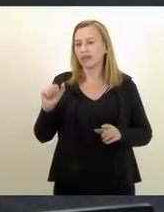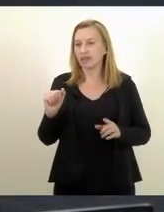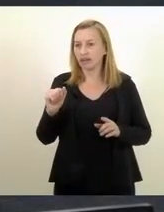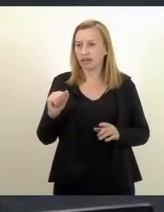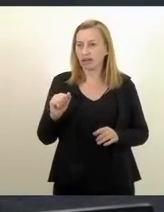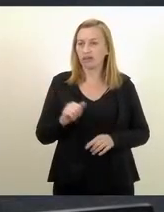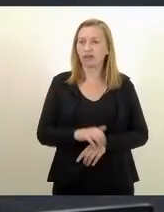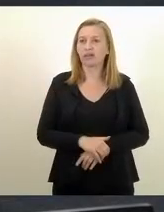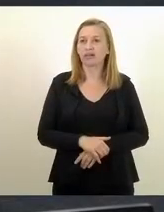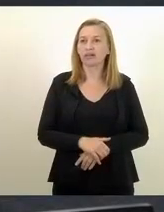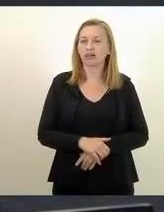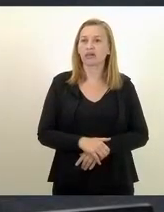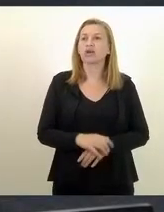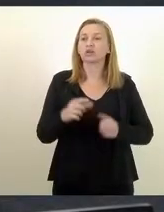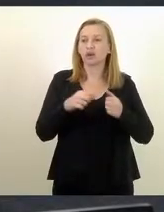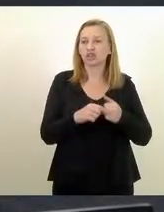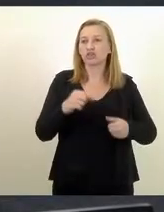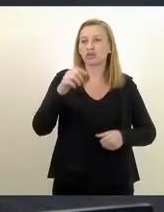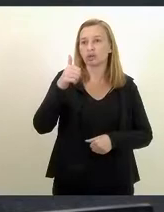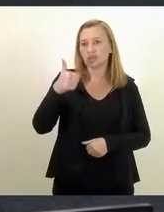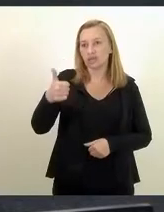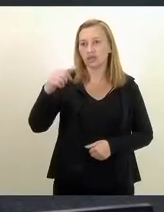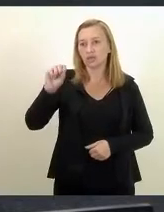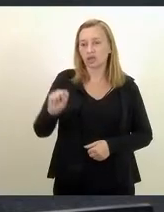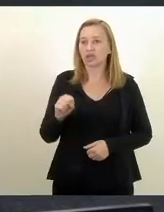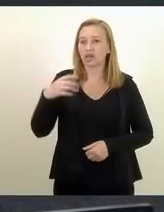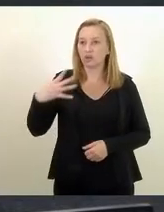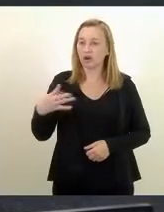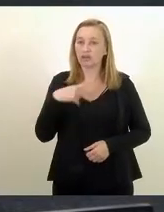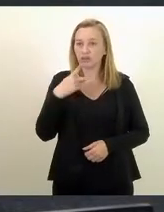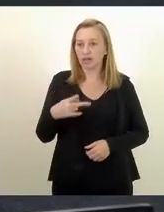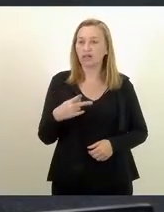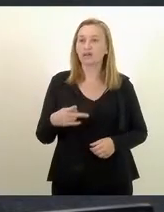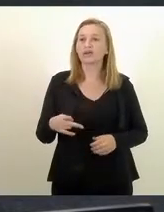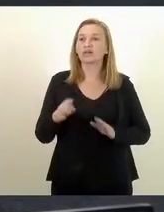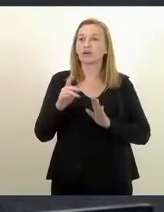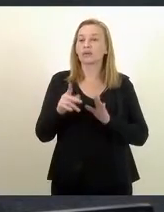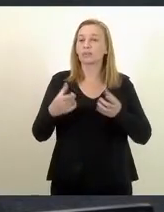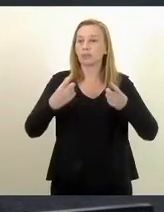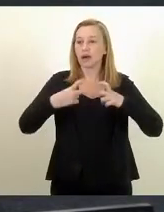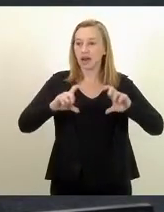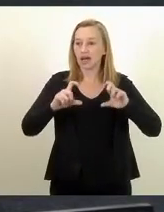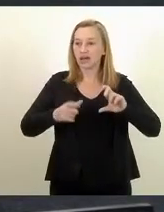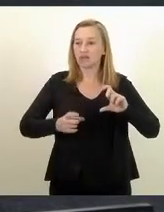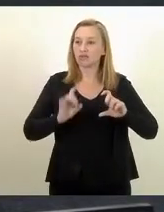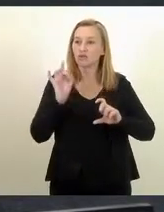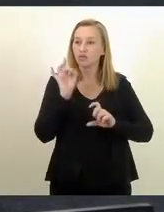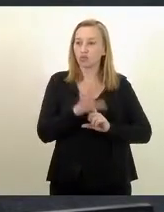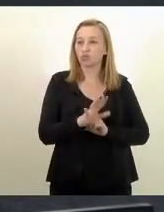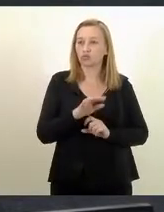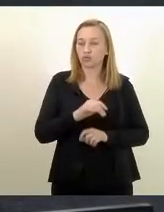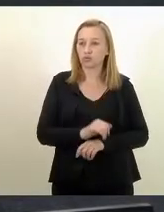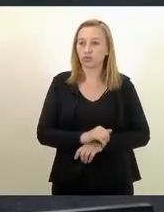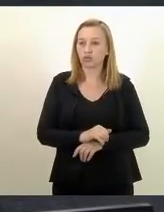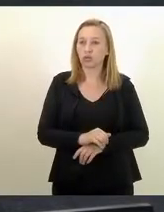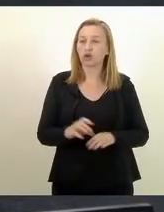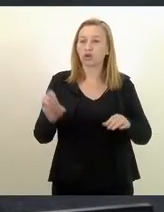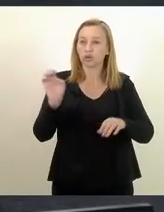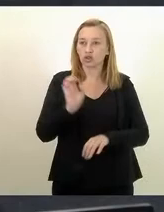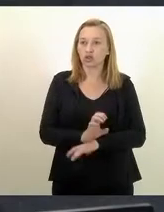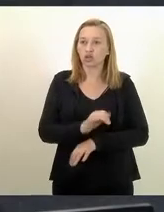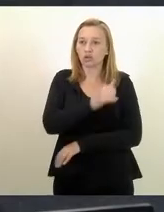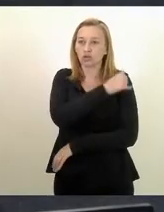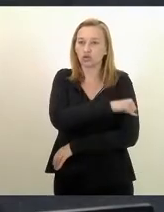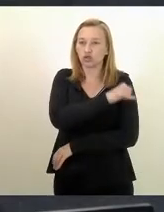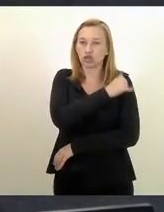no artigo 184 diz o seguinte parágrafo único o estado do Rio de